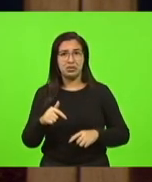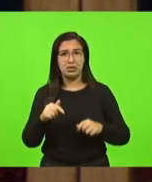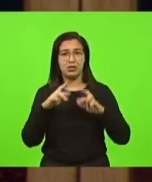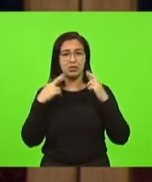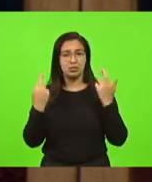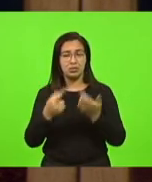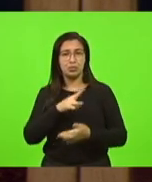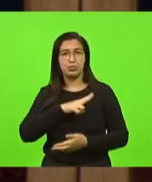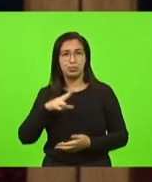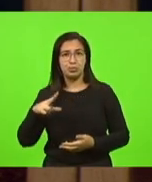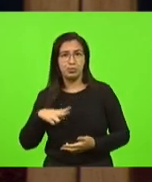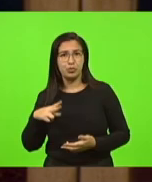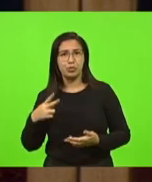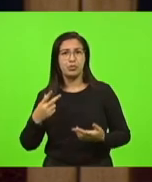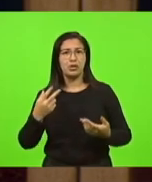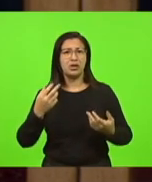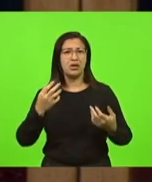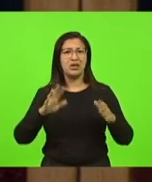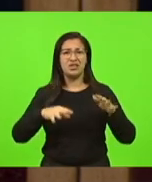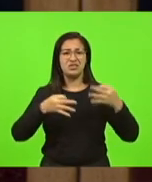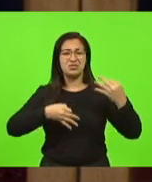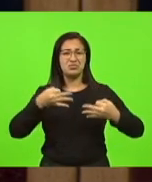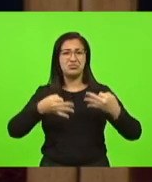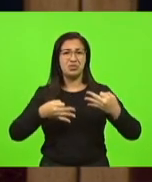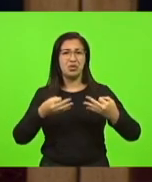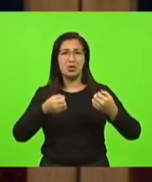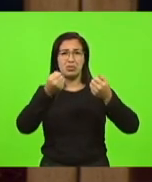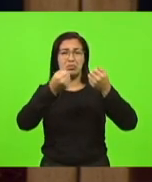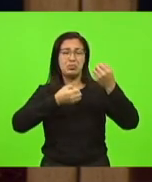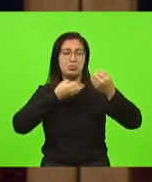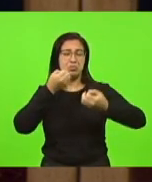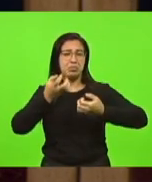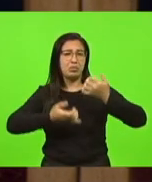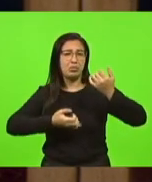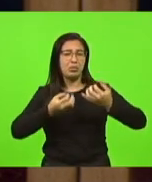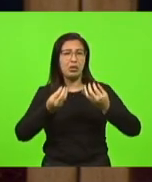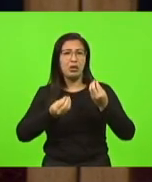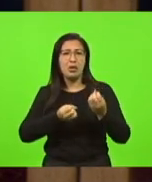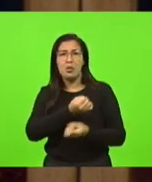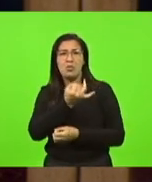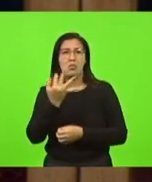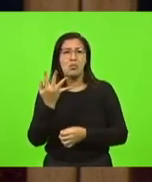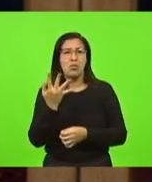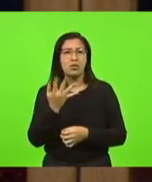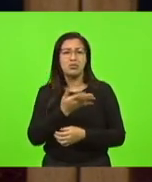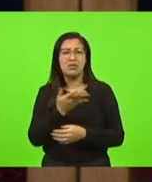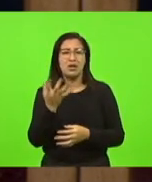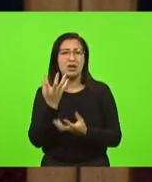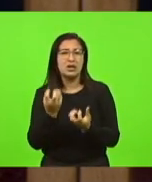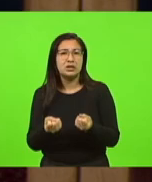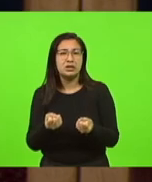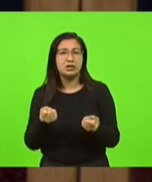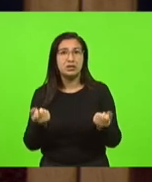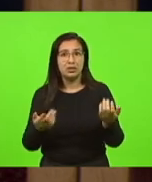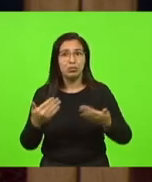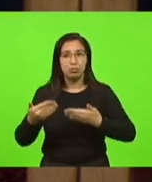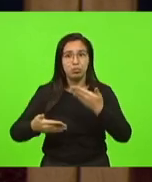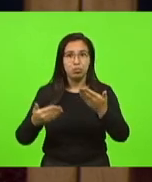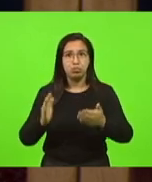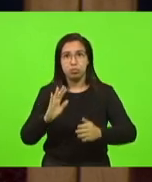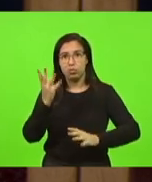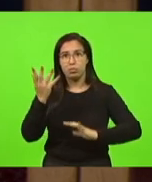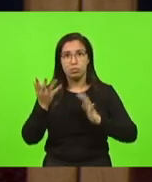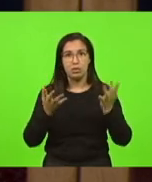projeto, com a justificativa de que não se sabia quantos comissionados iriam aderir. Então, é isso que vem acontecendo há